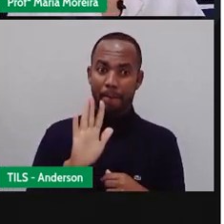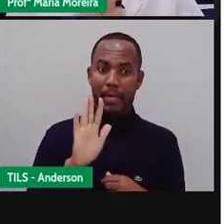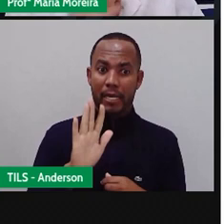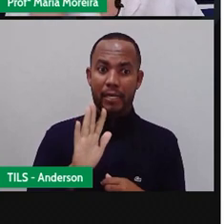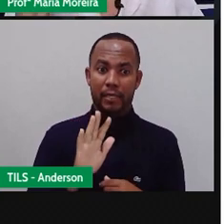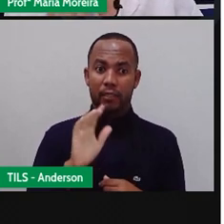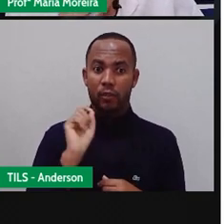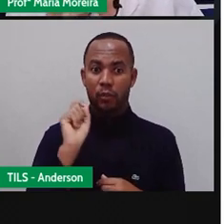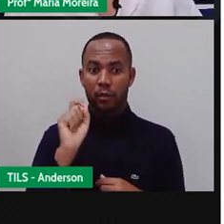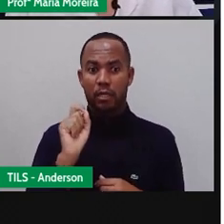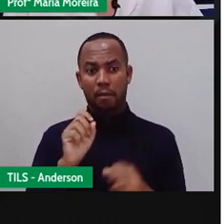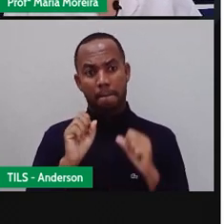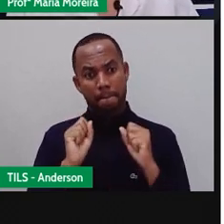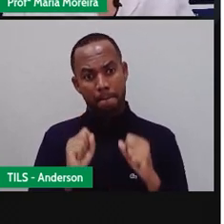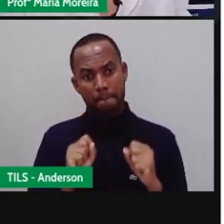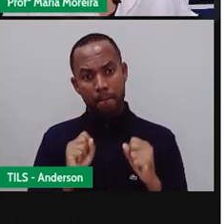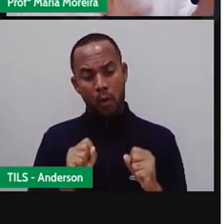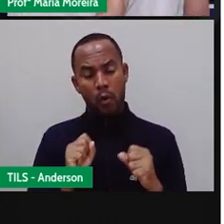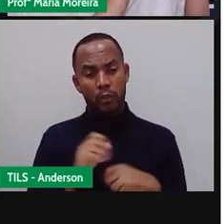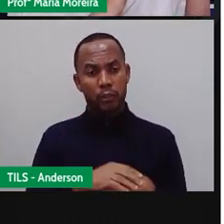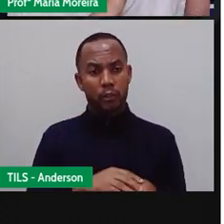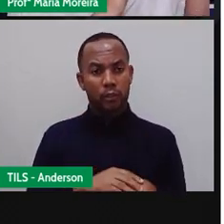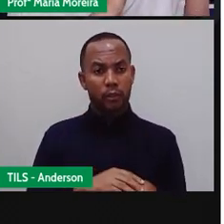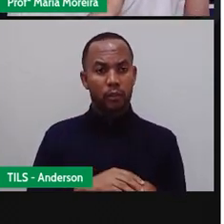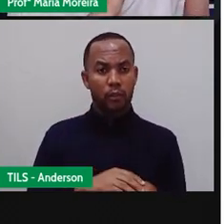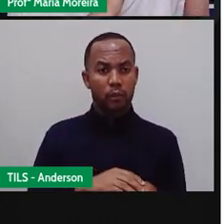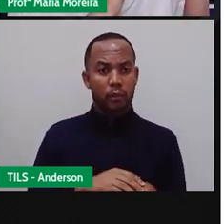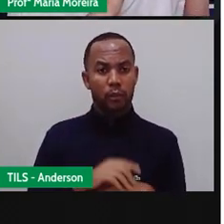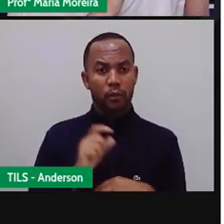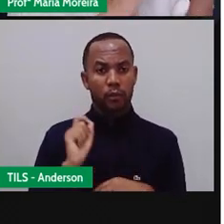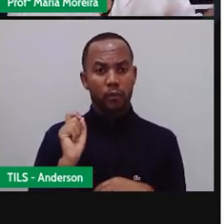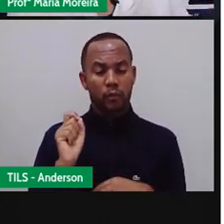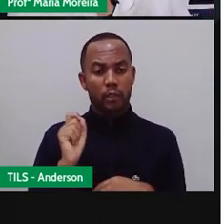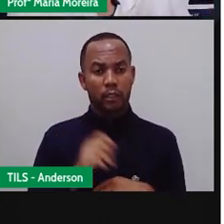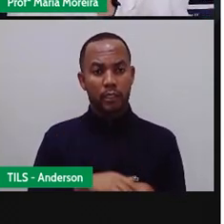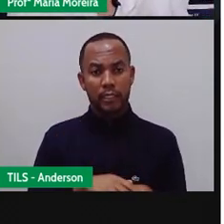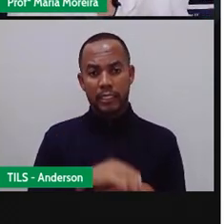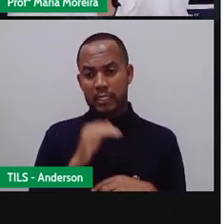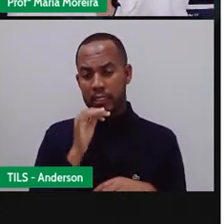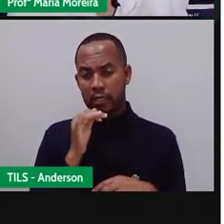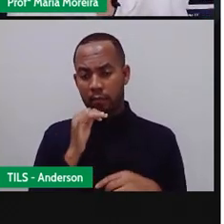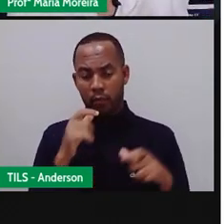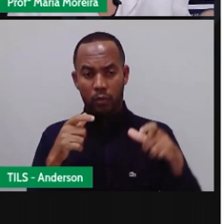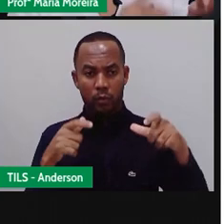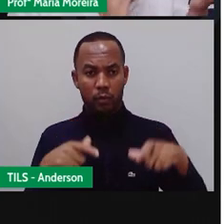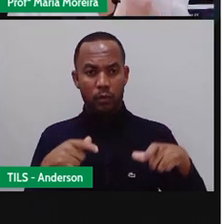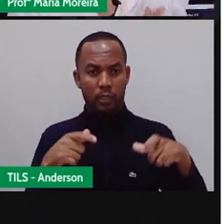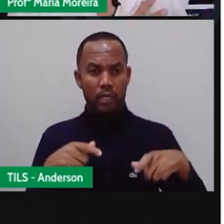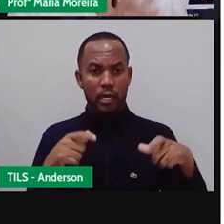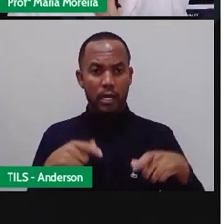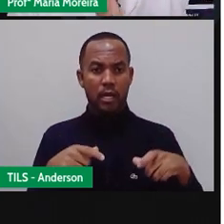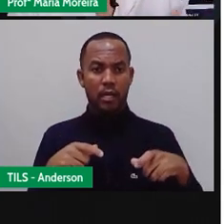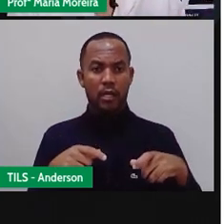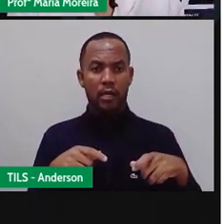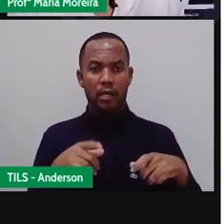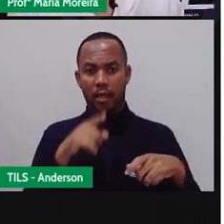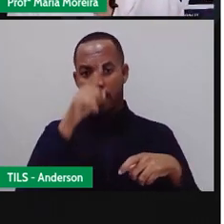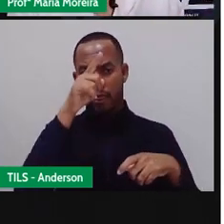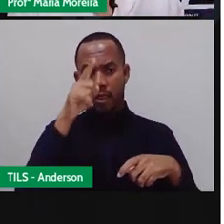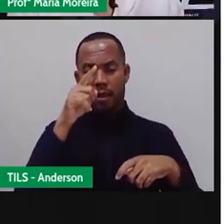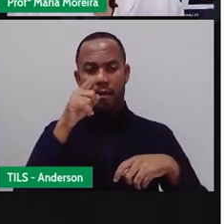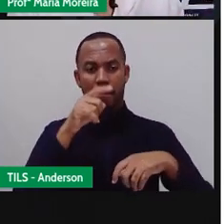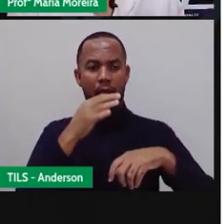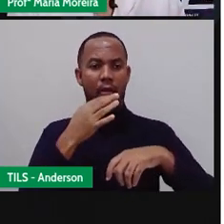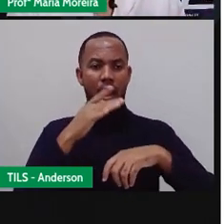impactos positivos porque permite por exemplo é uma na Chapada Diamantina né recente a gente